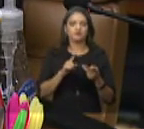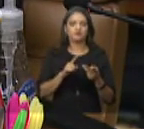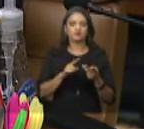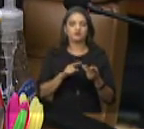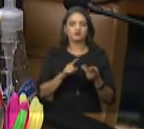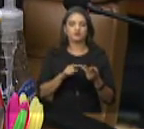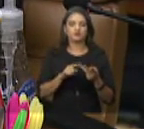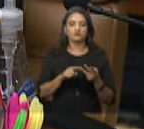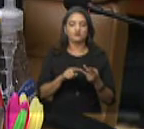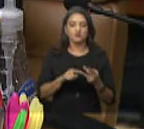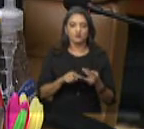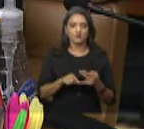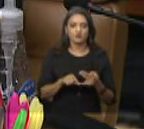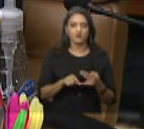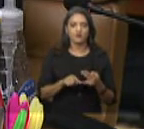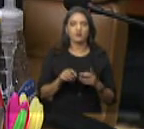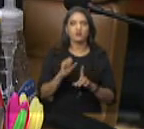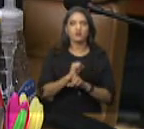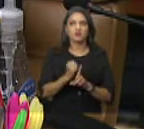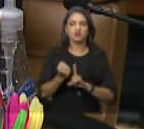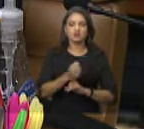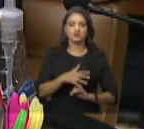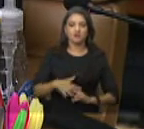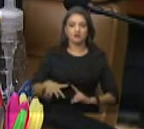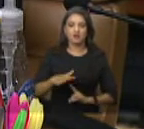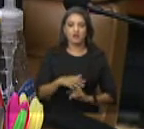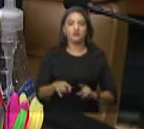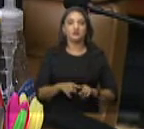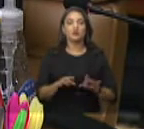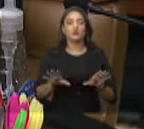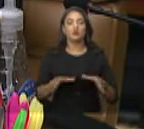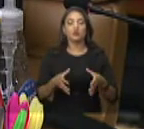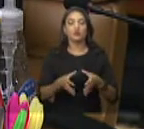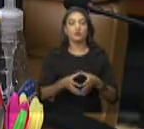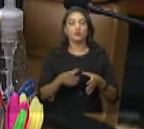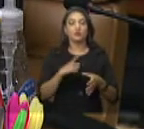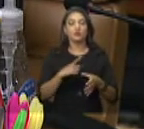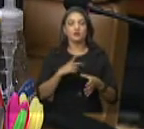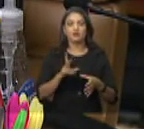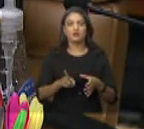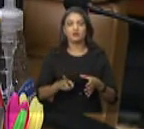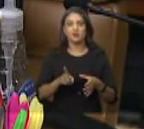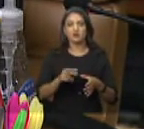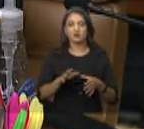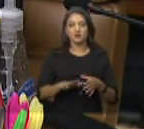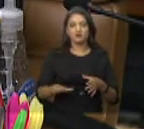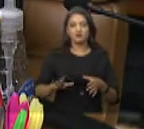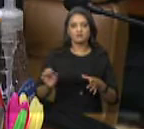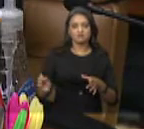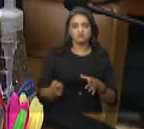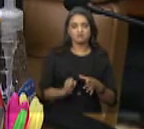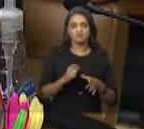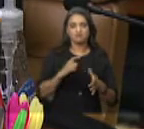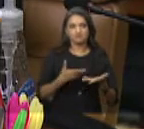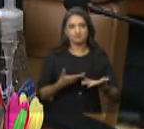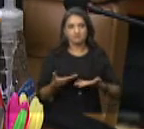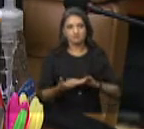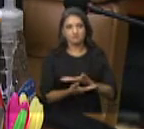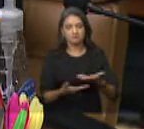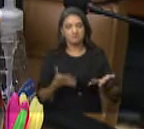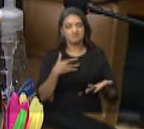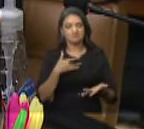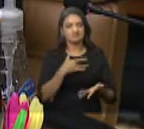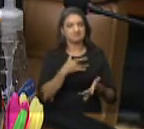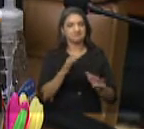fux da de toda a sociedade do grupo que se beneficia cada vez mais de relações saudáveis